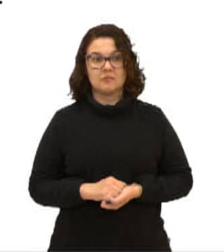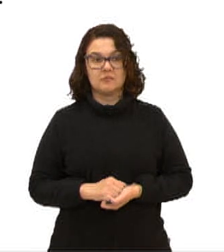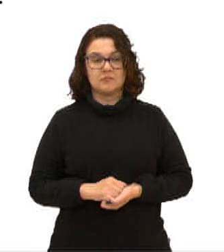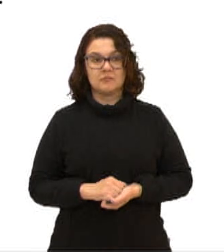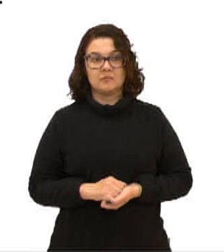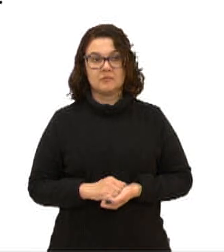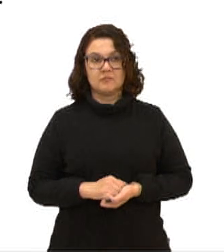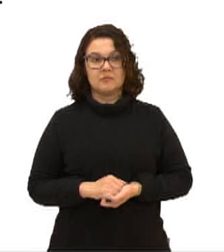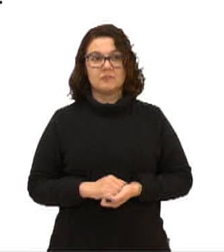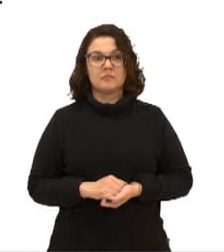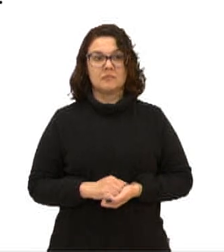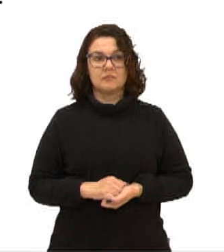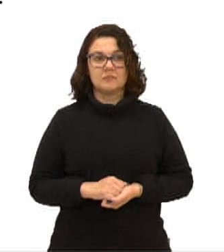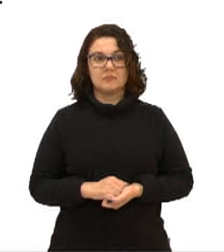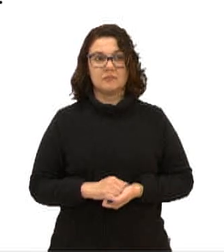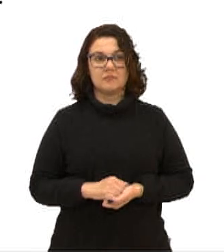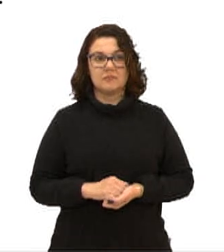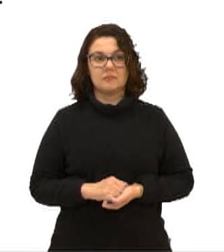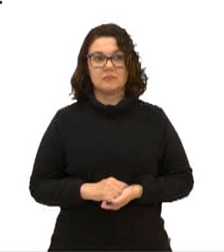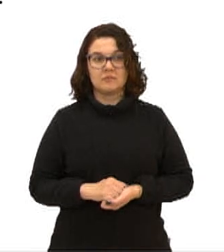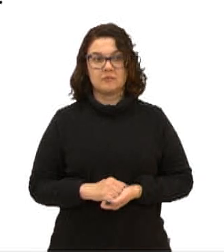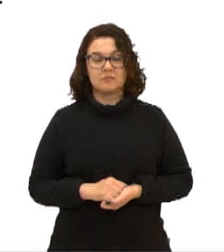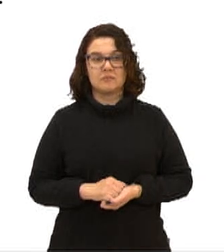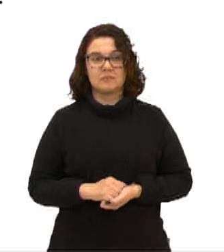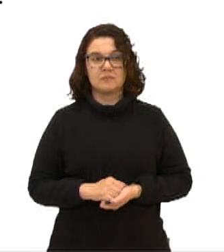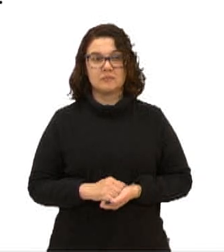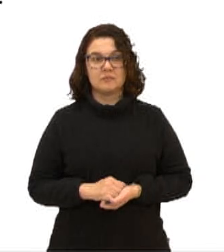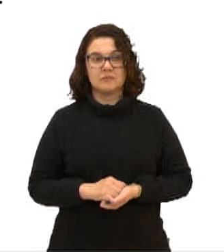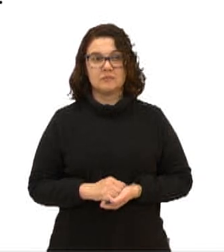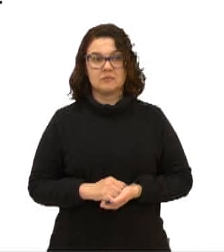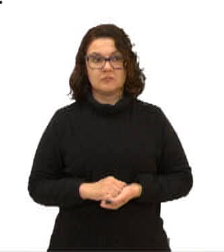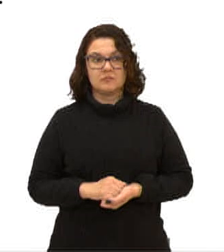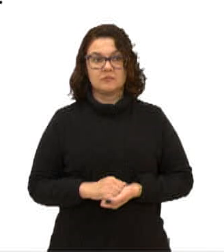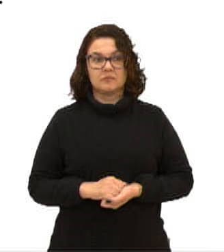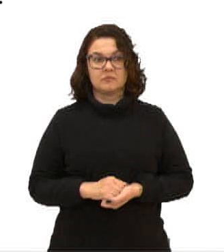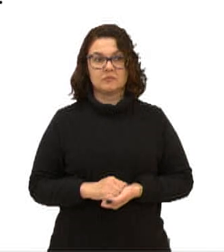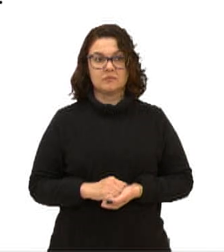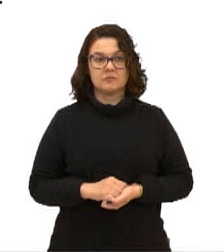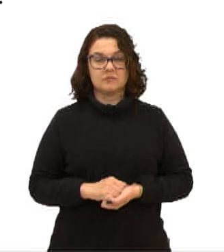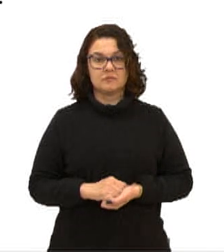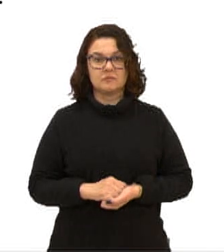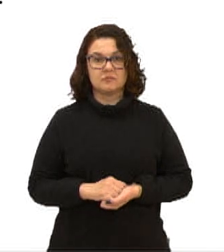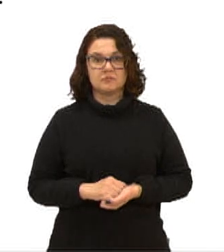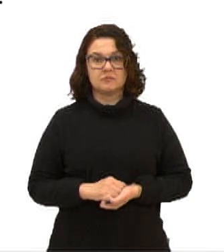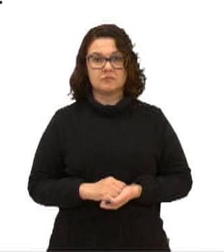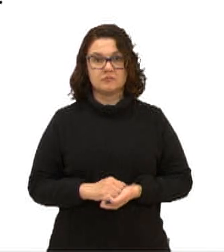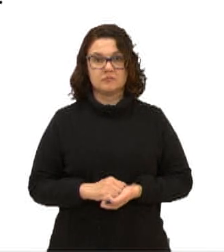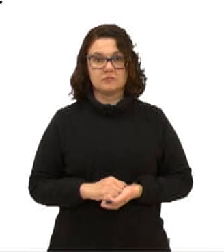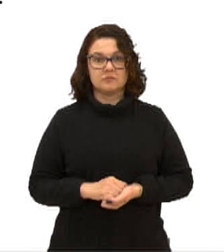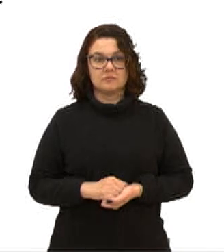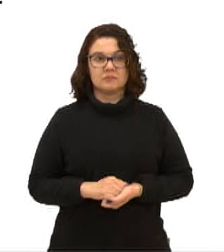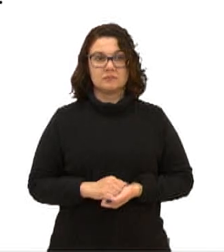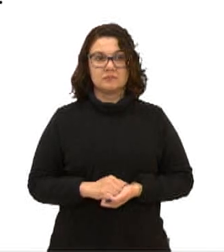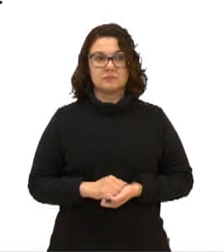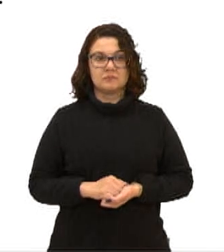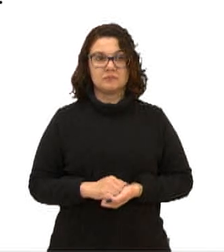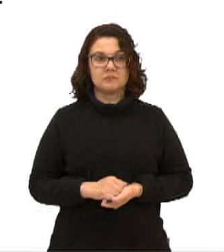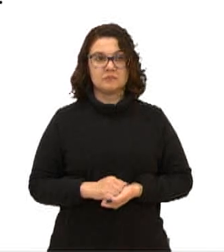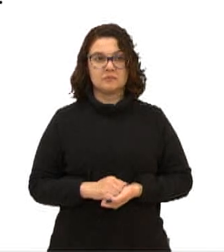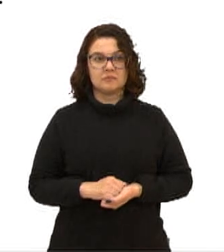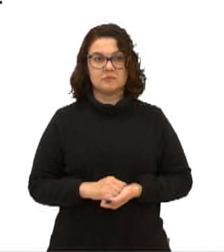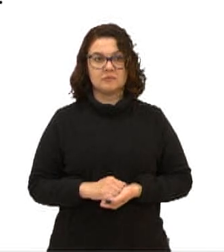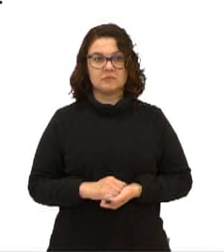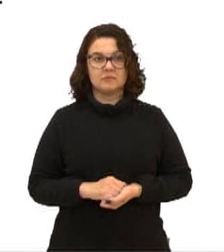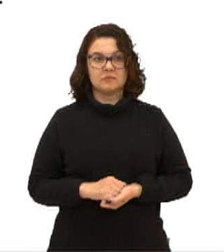el y la no se utilizan con los medios de transporte que van con la preposición en. Ejemplo,